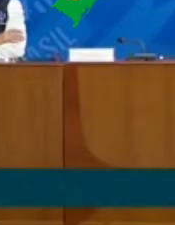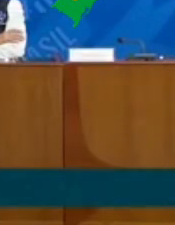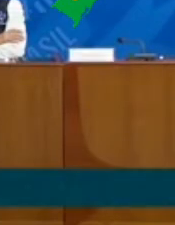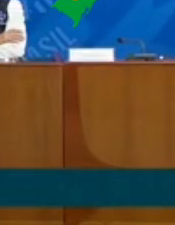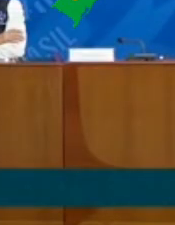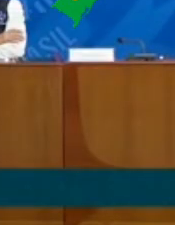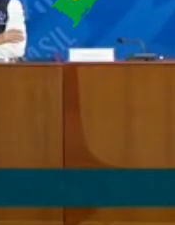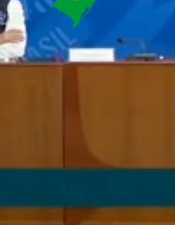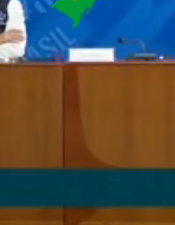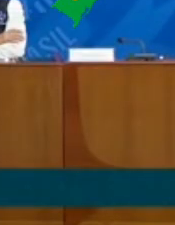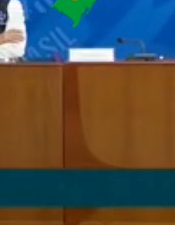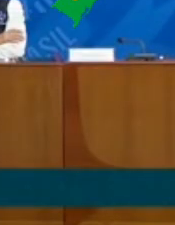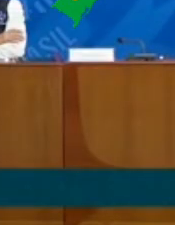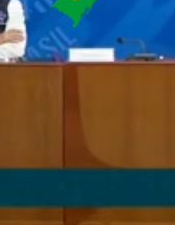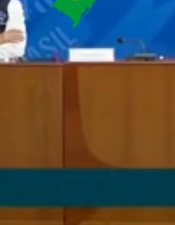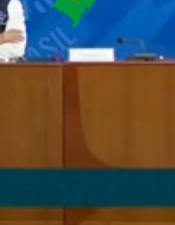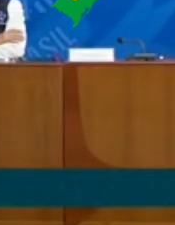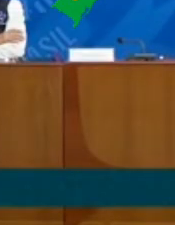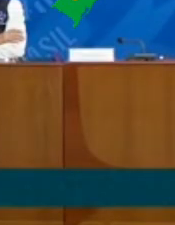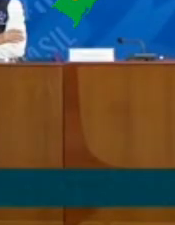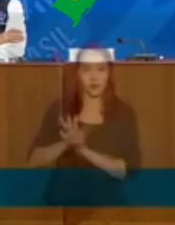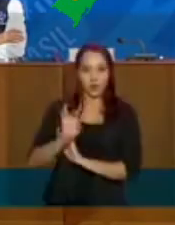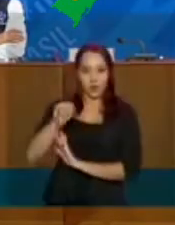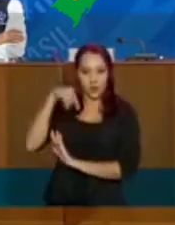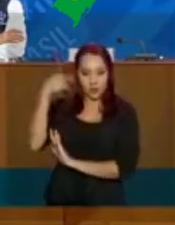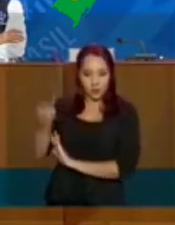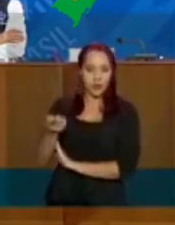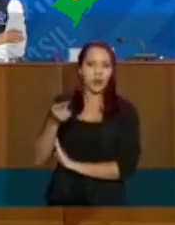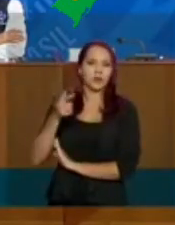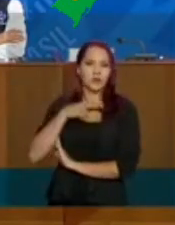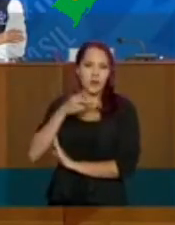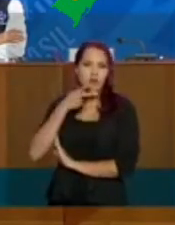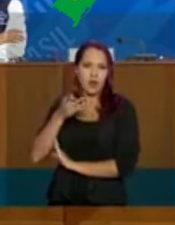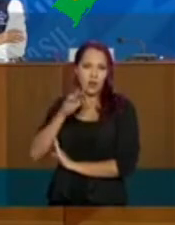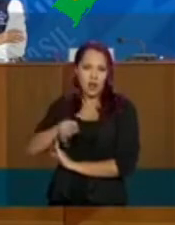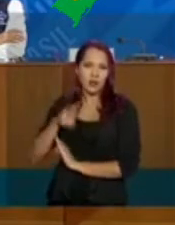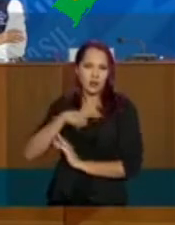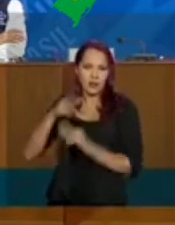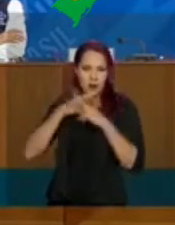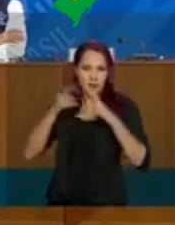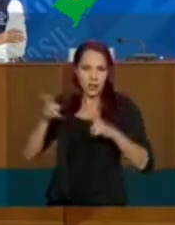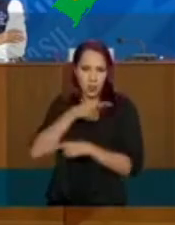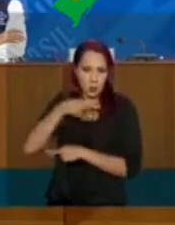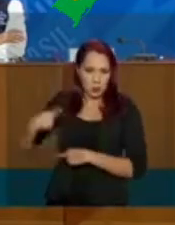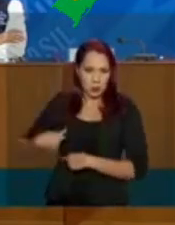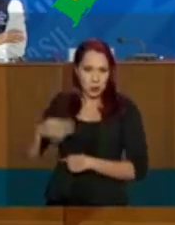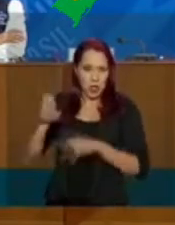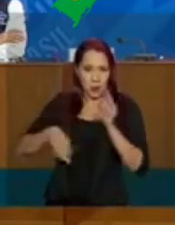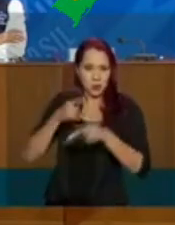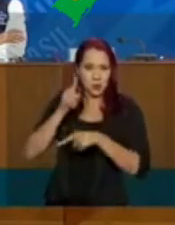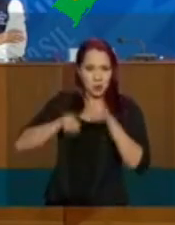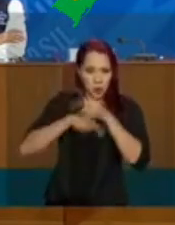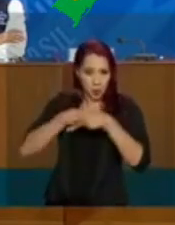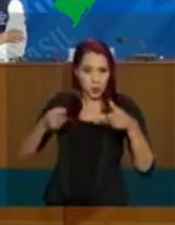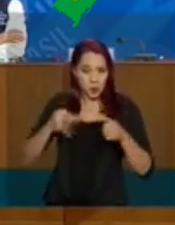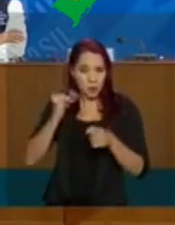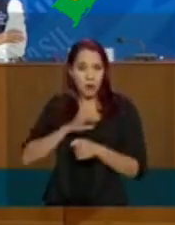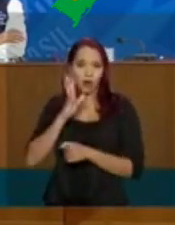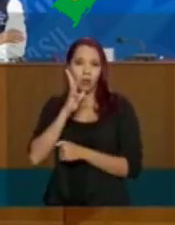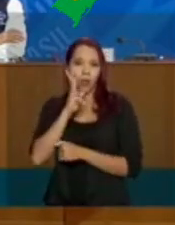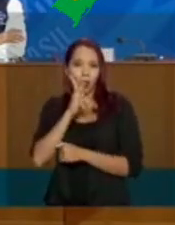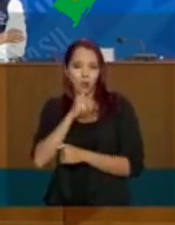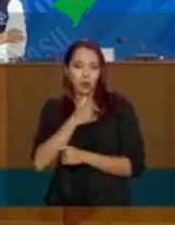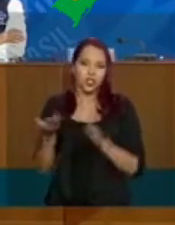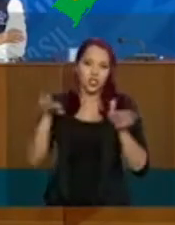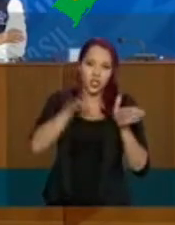sobre a qualidade dos produtos da China, o governo chinês anunciou que a fiscalização poderia atrasar os carregamentos. Isso pode adiar a chegada de EPIs e